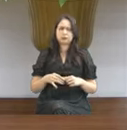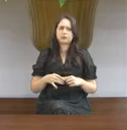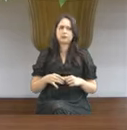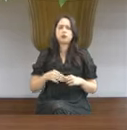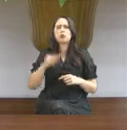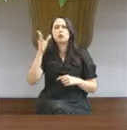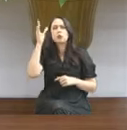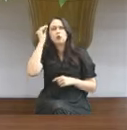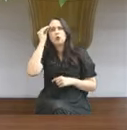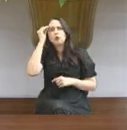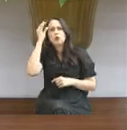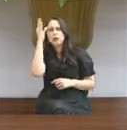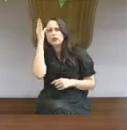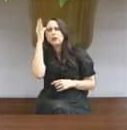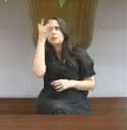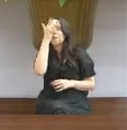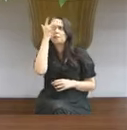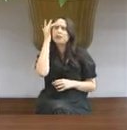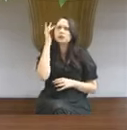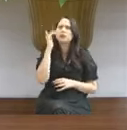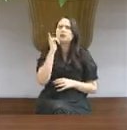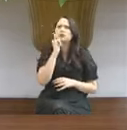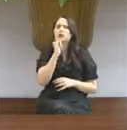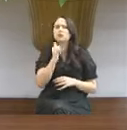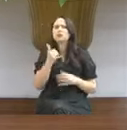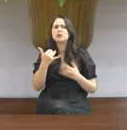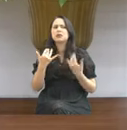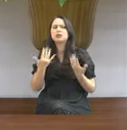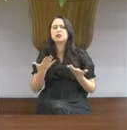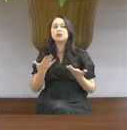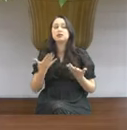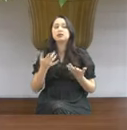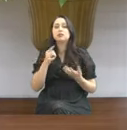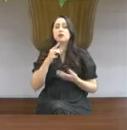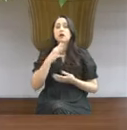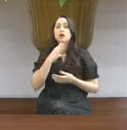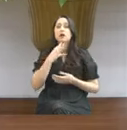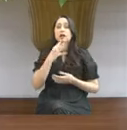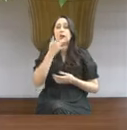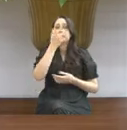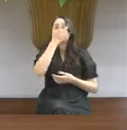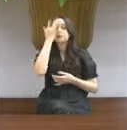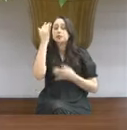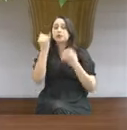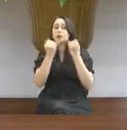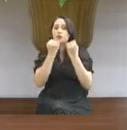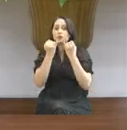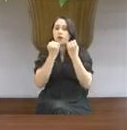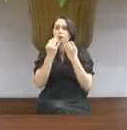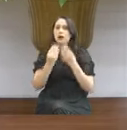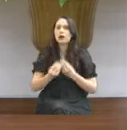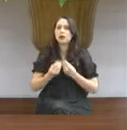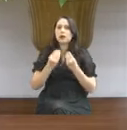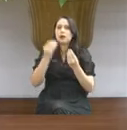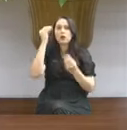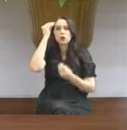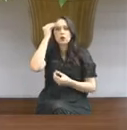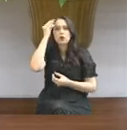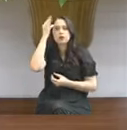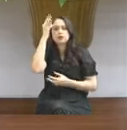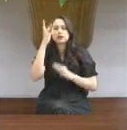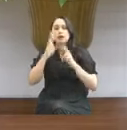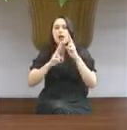que você disse algo. Você conhece porque alguém trouxe informações, não. Oida é um conhecimento